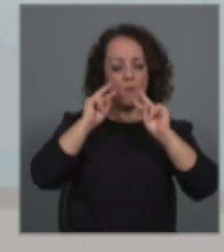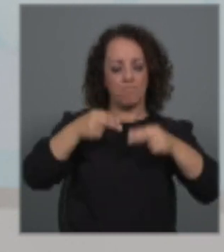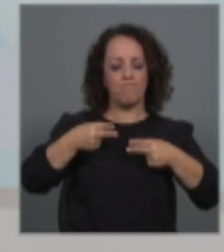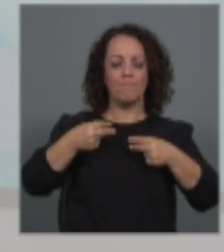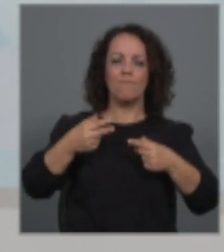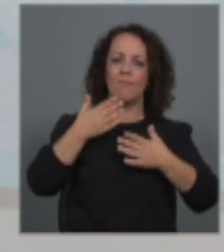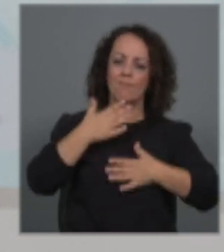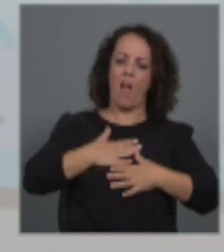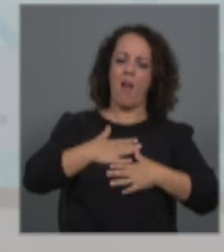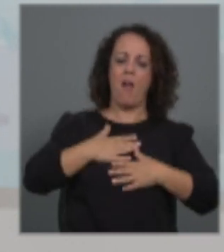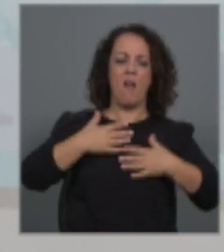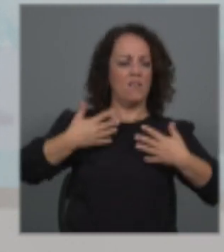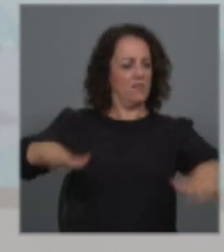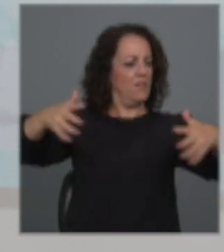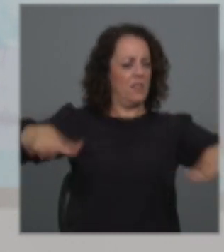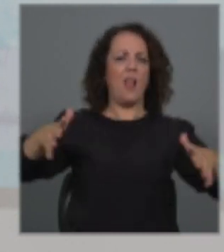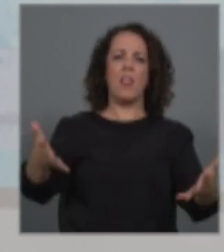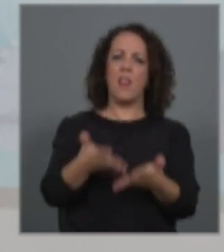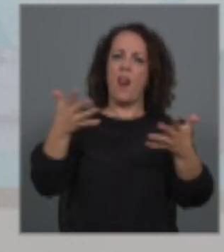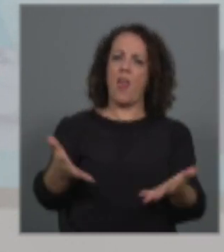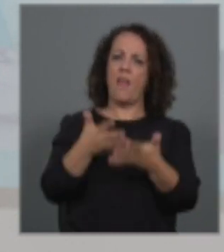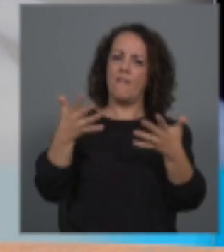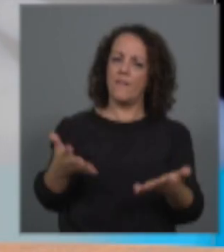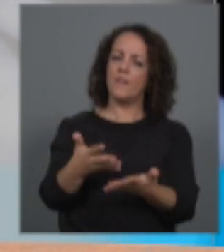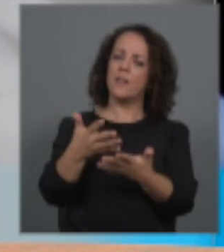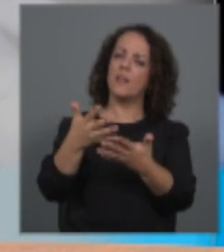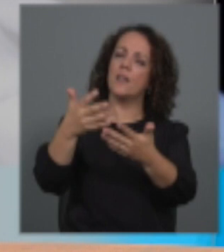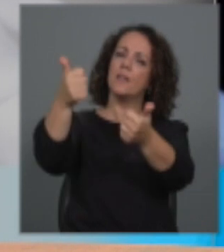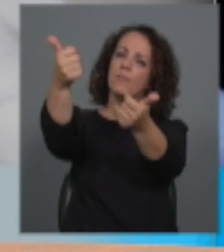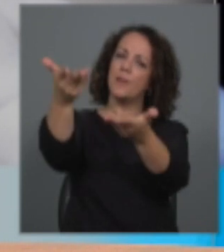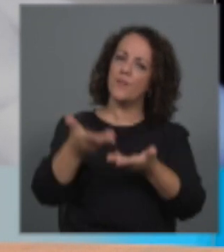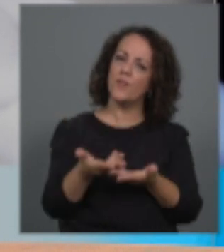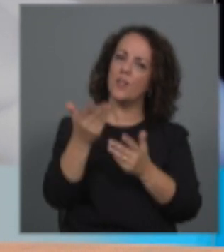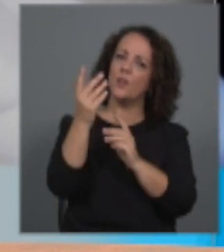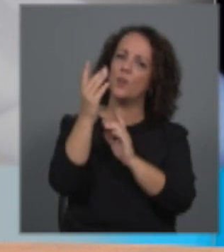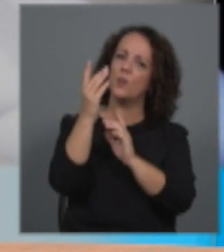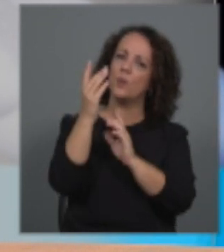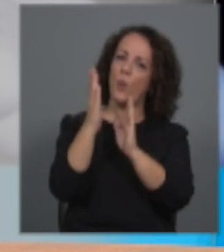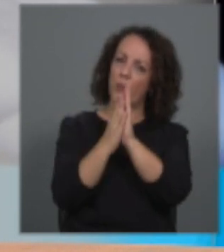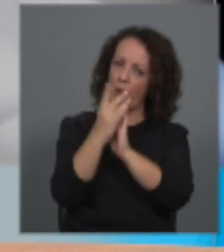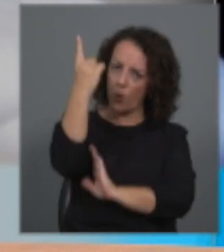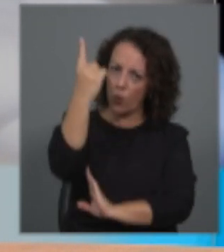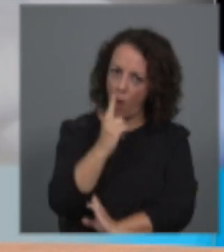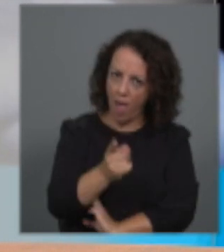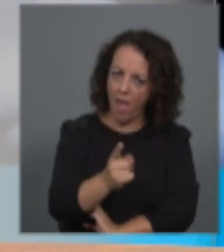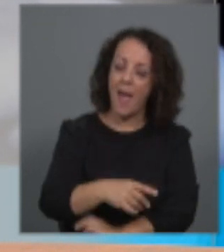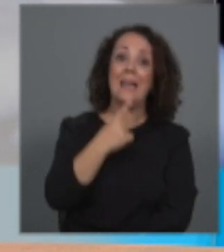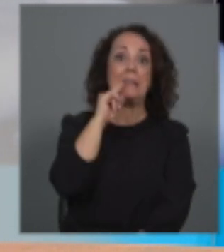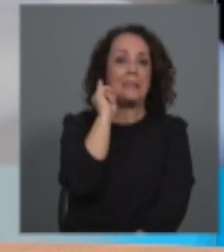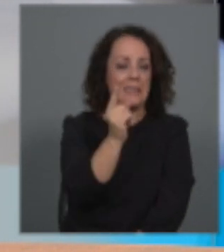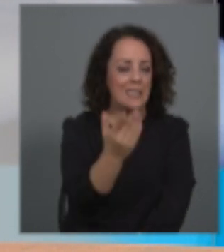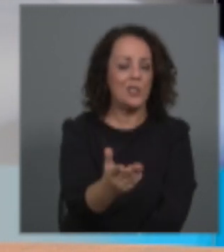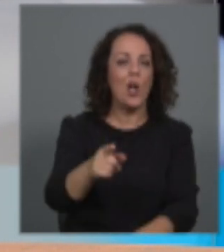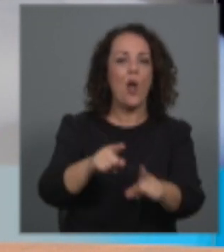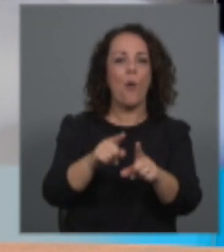leves para acolher esta vinda de Deus. Isso. Diz bem, gerar